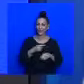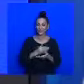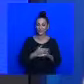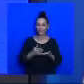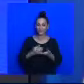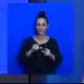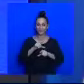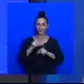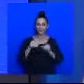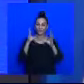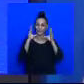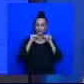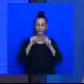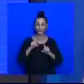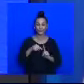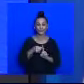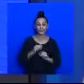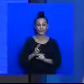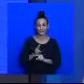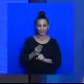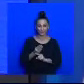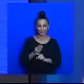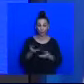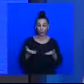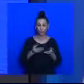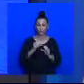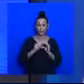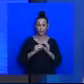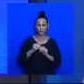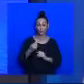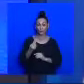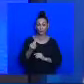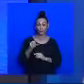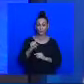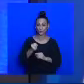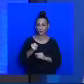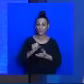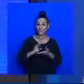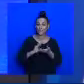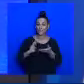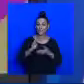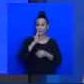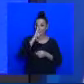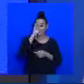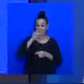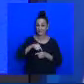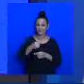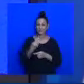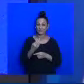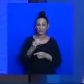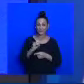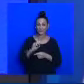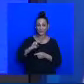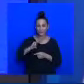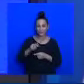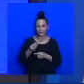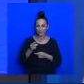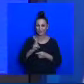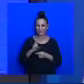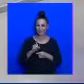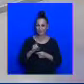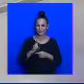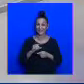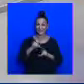Está no ar o sorteio desta noite da Mais Milionária. Hoje é o concurso 28, com um prêmio estimado de 20 milhões de